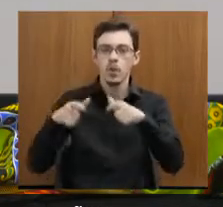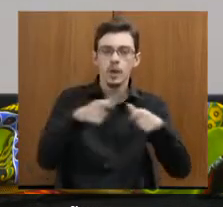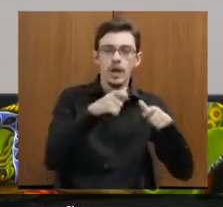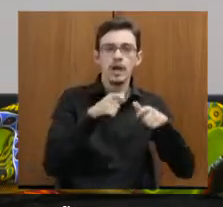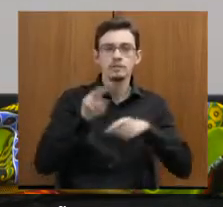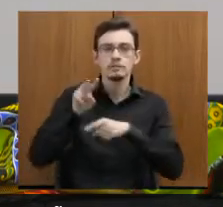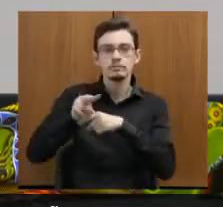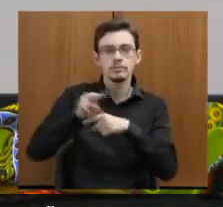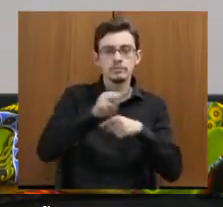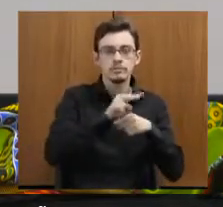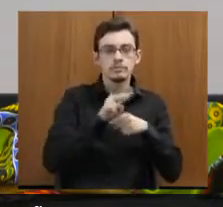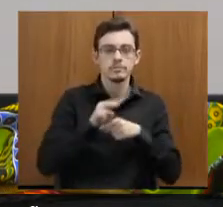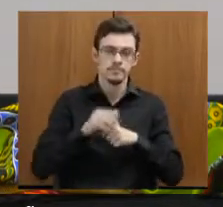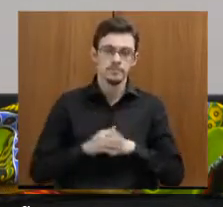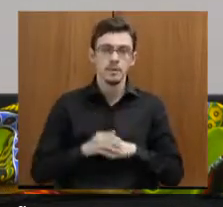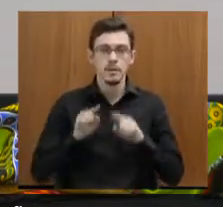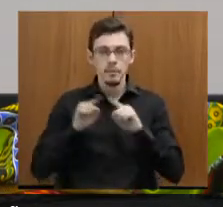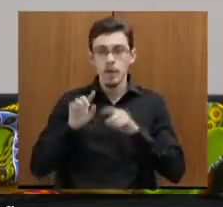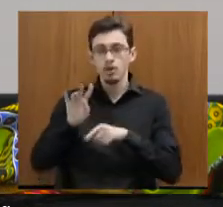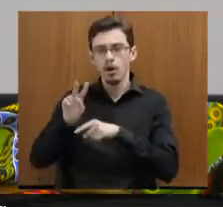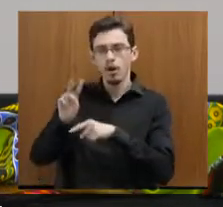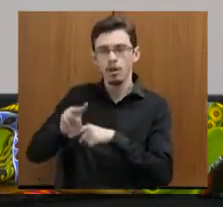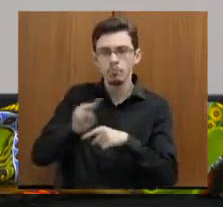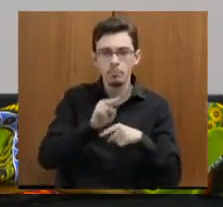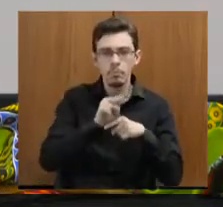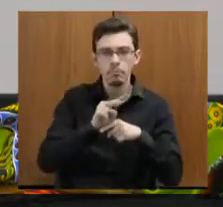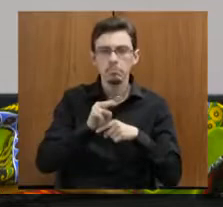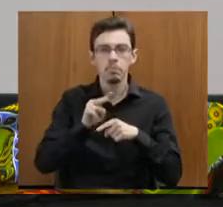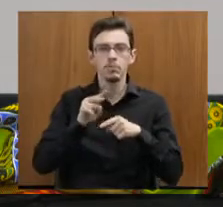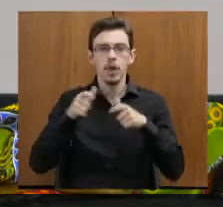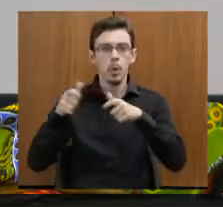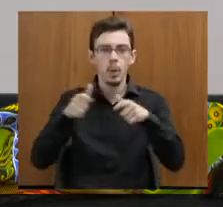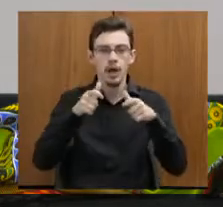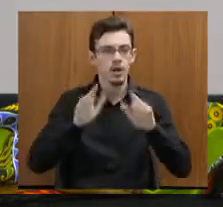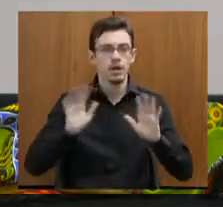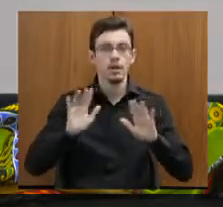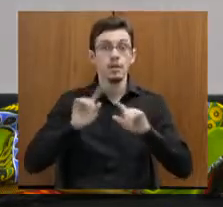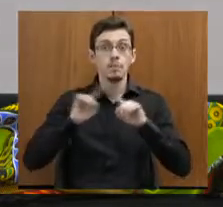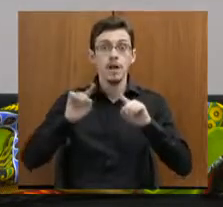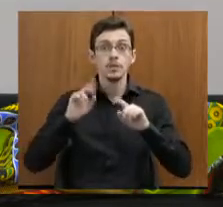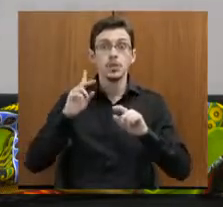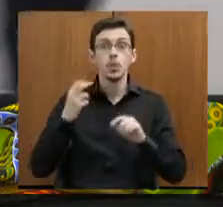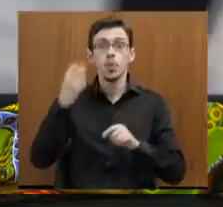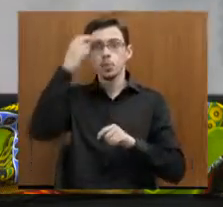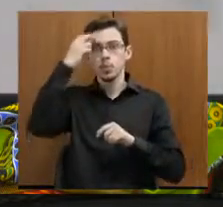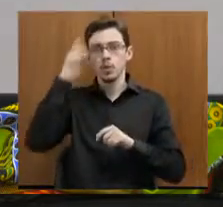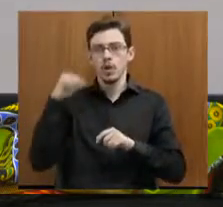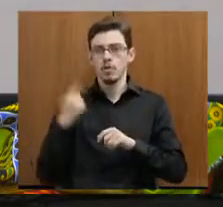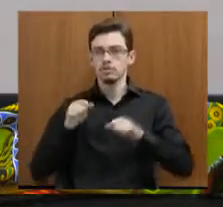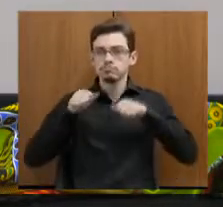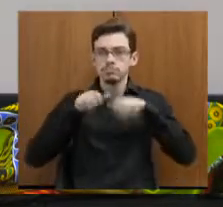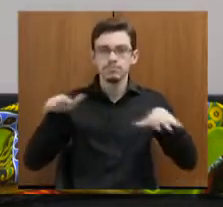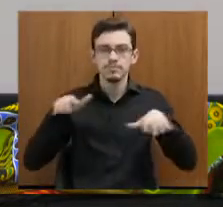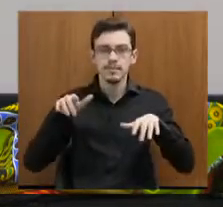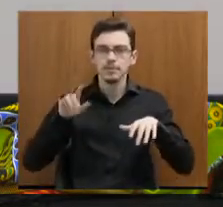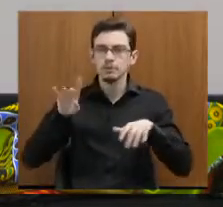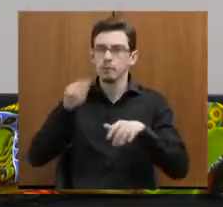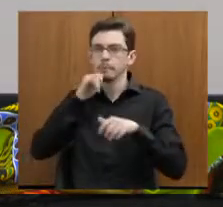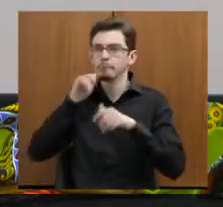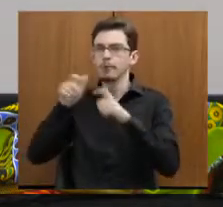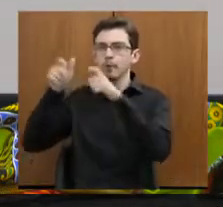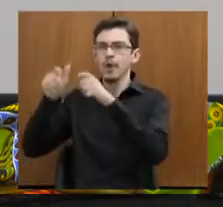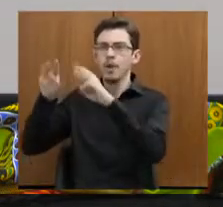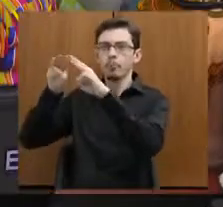basta preservar se difunde a nossa cultura não somos o museus